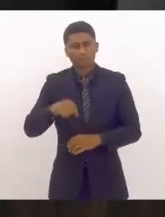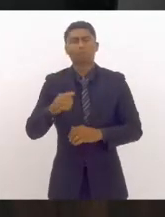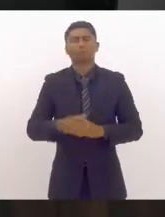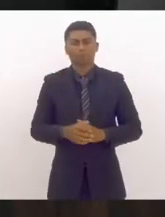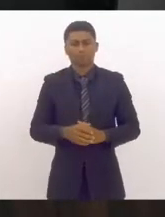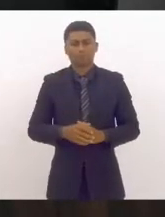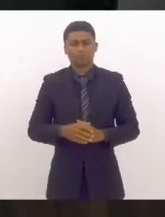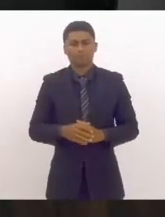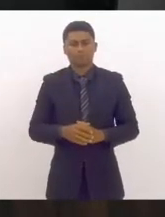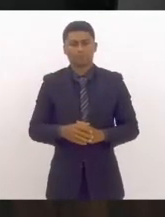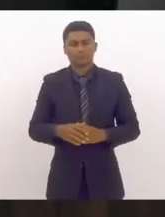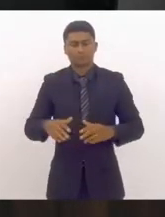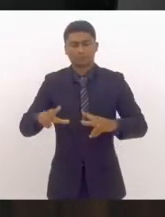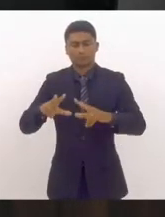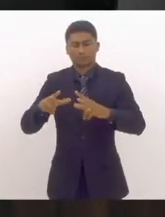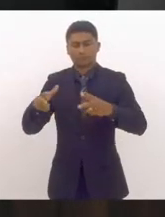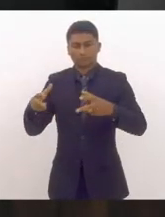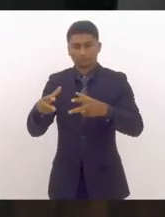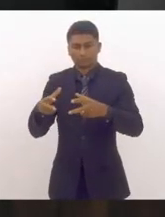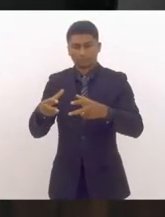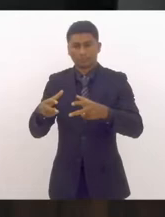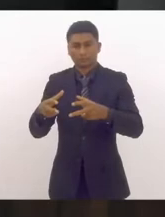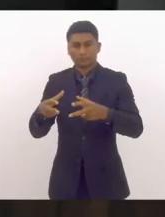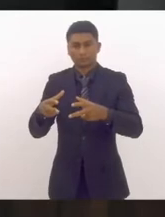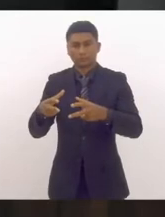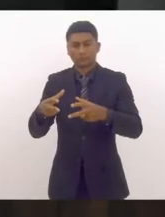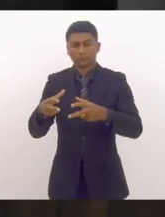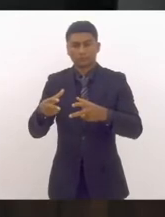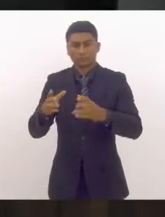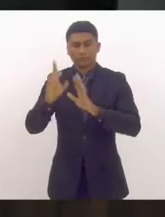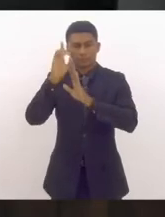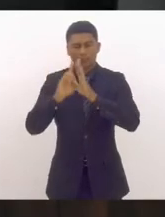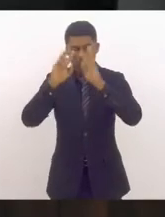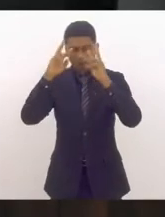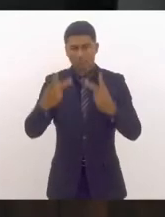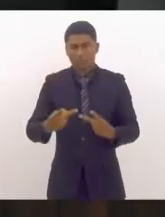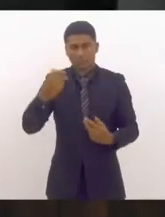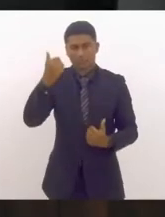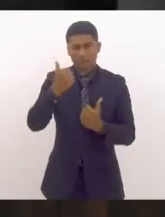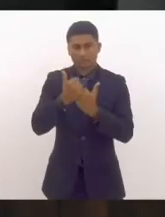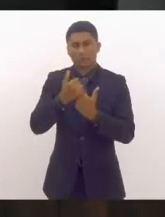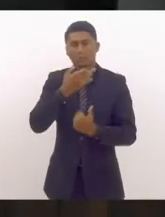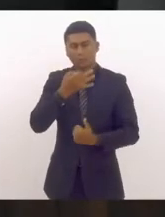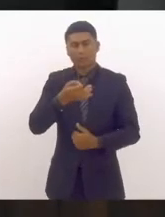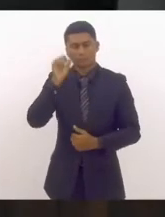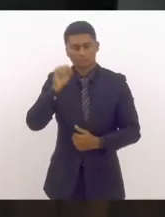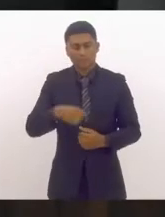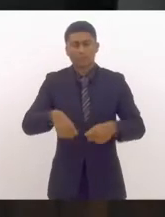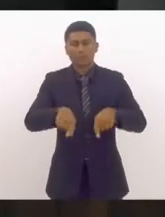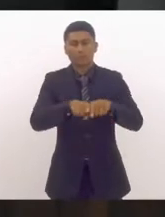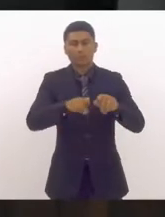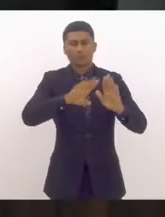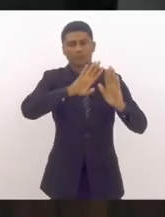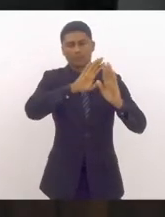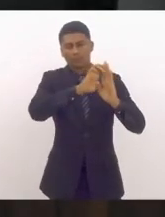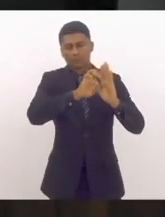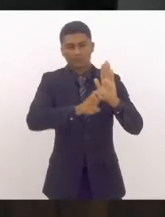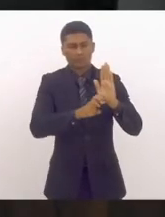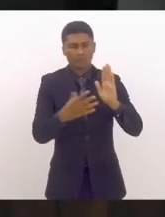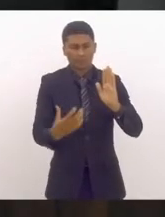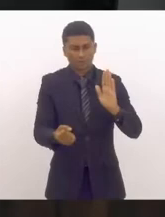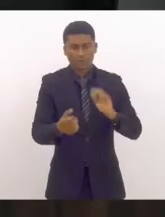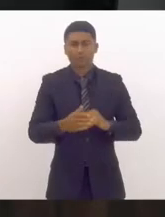Justiça. Da Comissão de Defesa dos Direitos Humanos e Cidadania, favorável com as emendas da Comissão de Constituição e Justiça. E